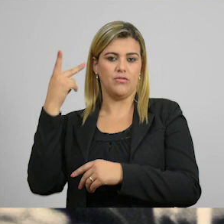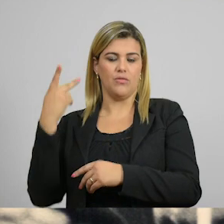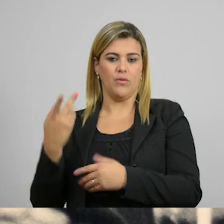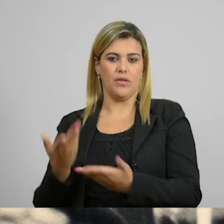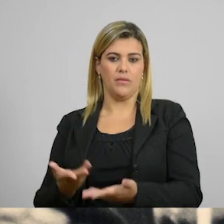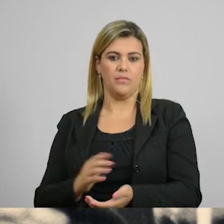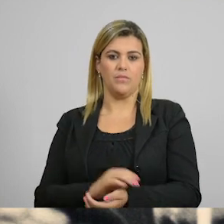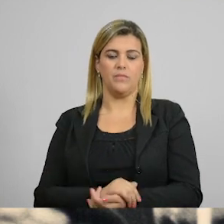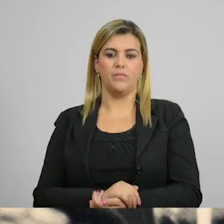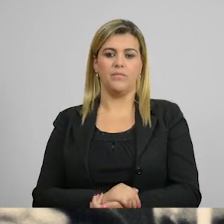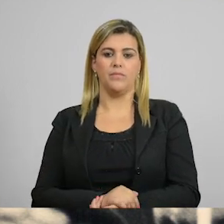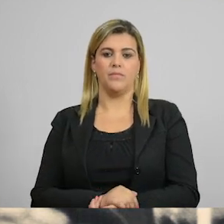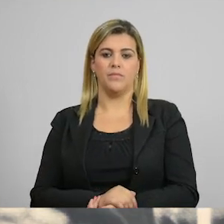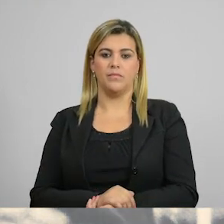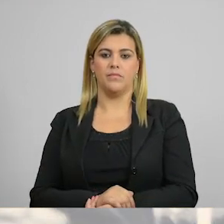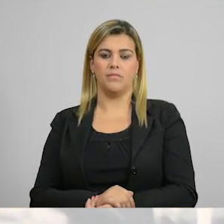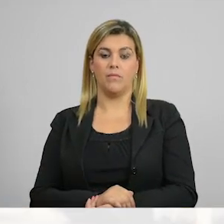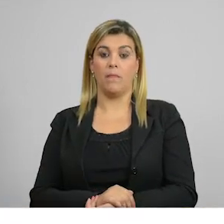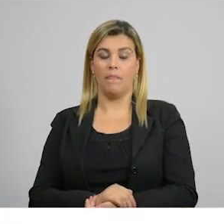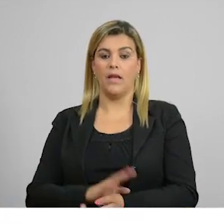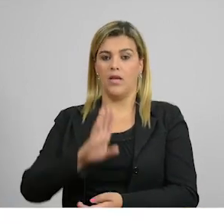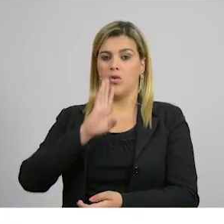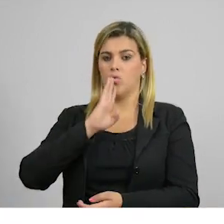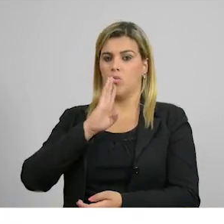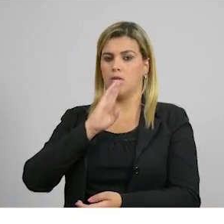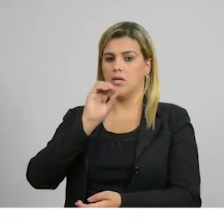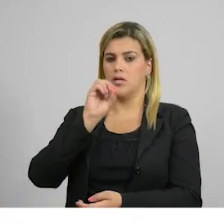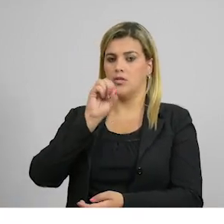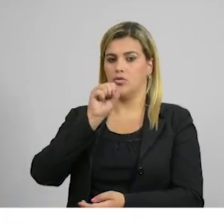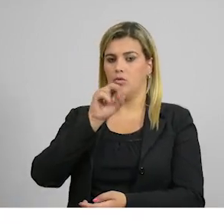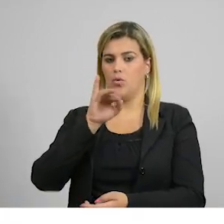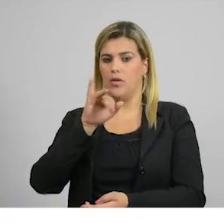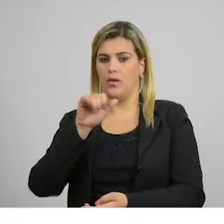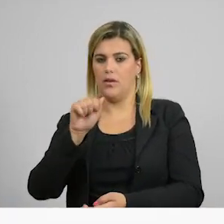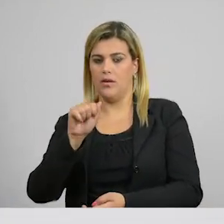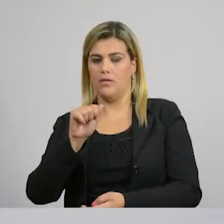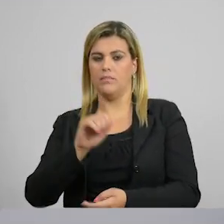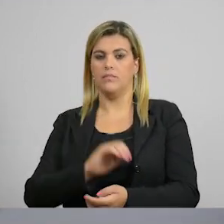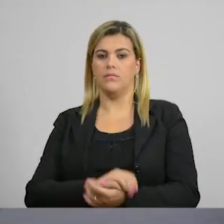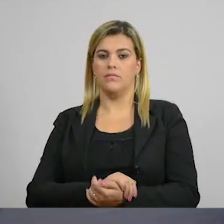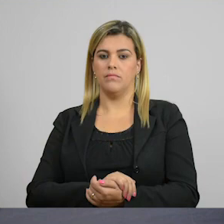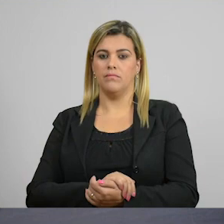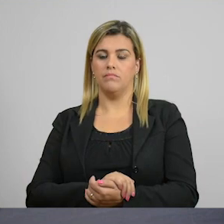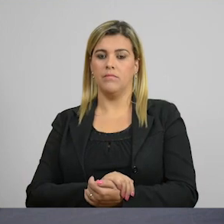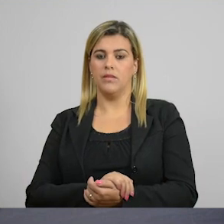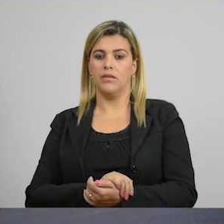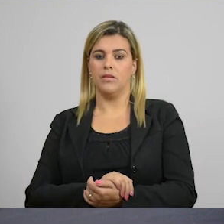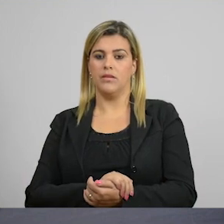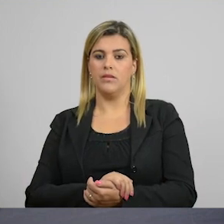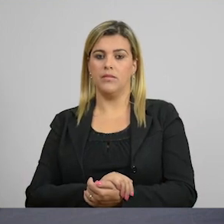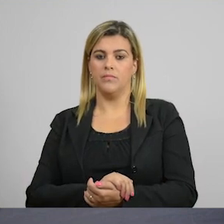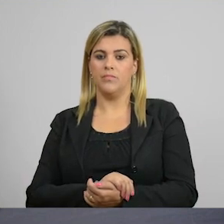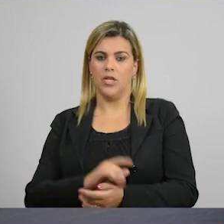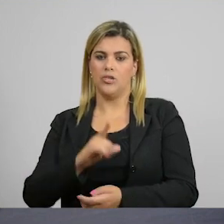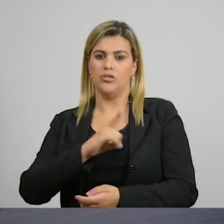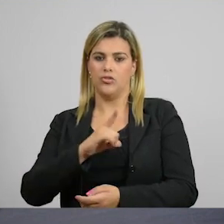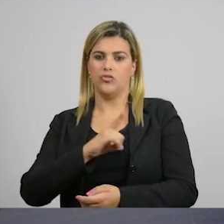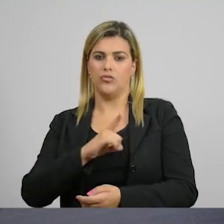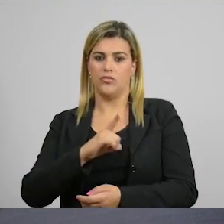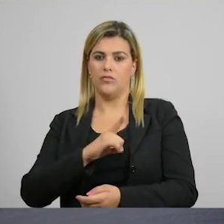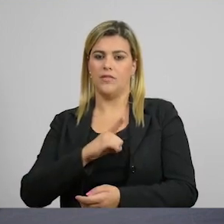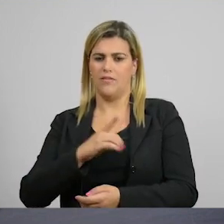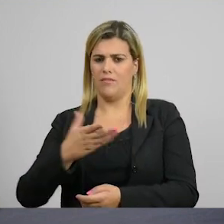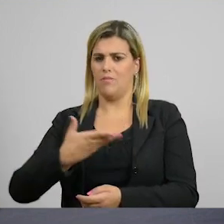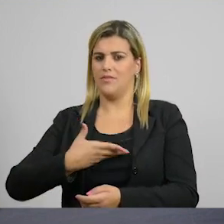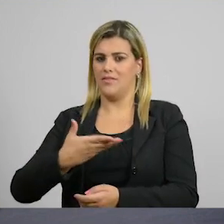deixando um valioso legado para a profissão. Eu conheci a Sônia Guzman e nós